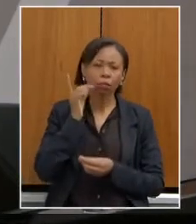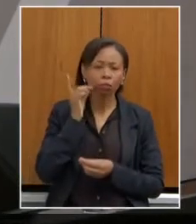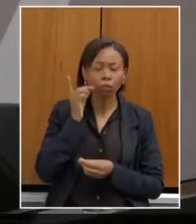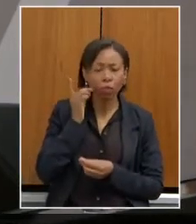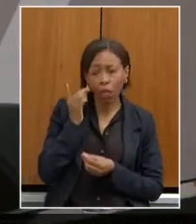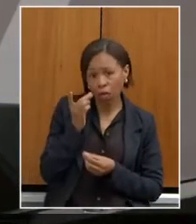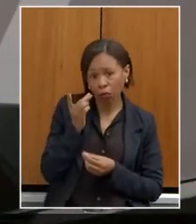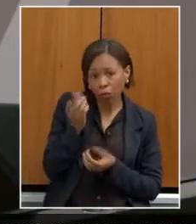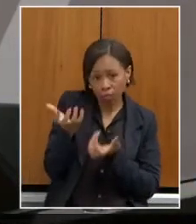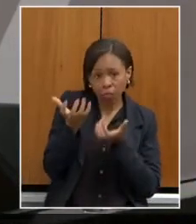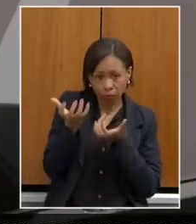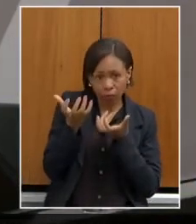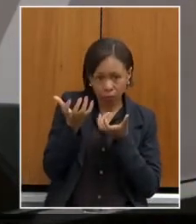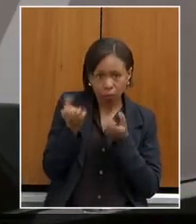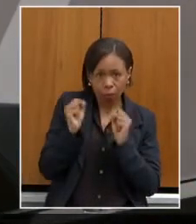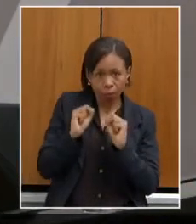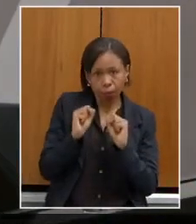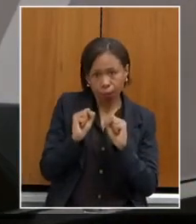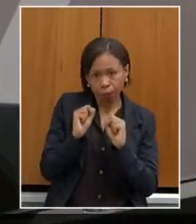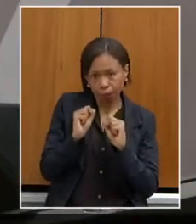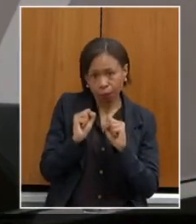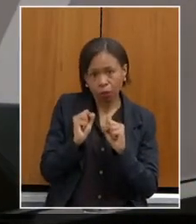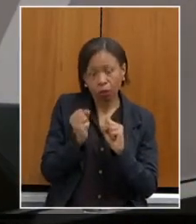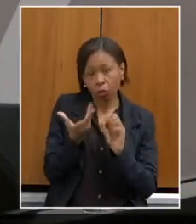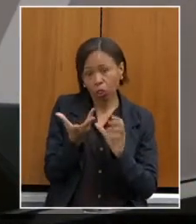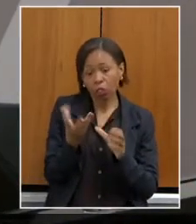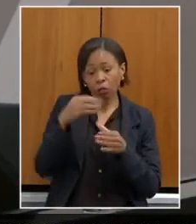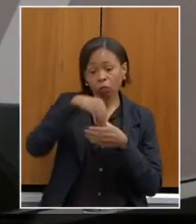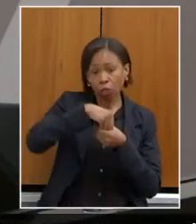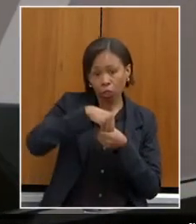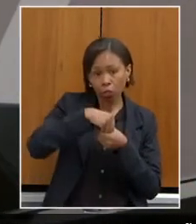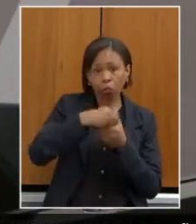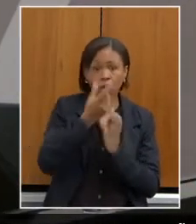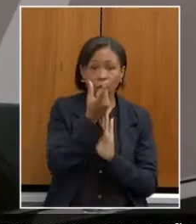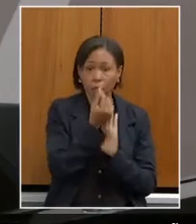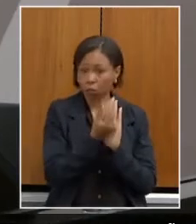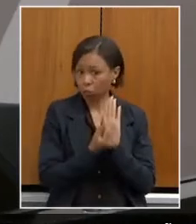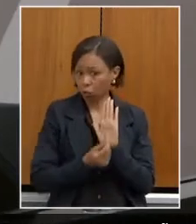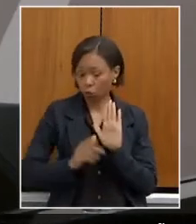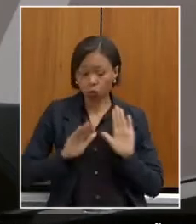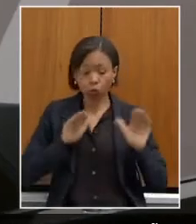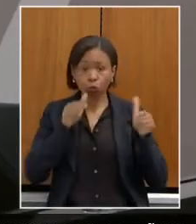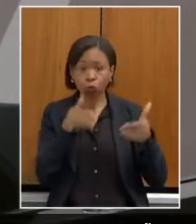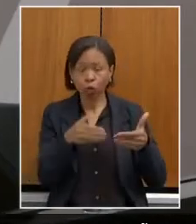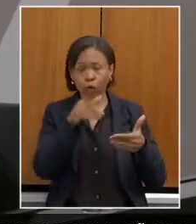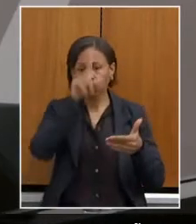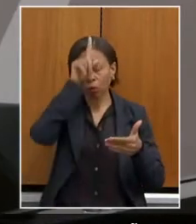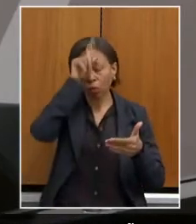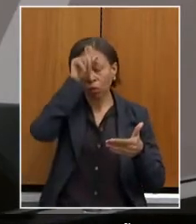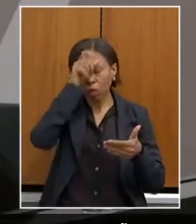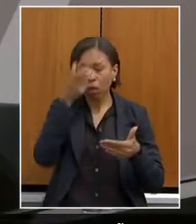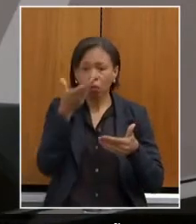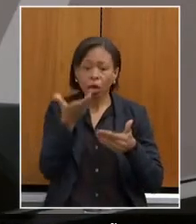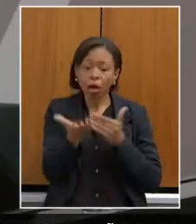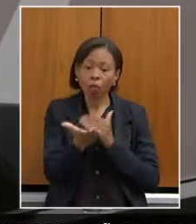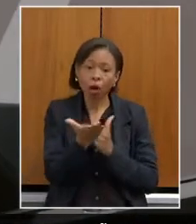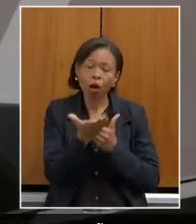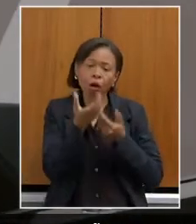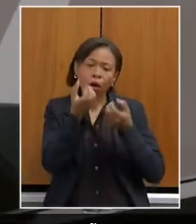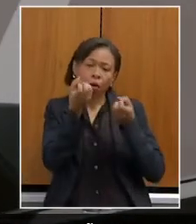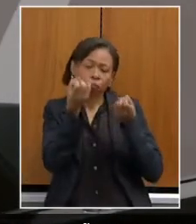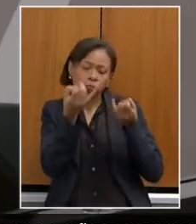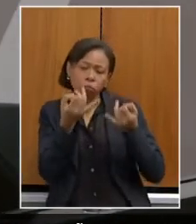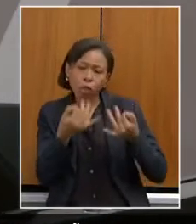podem colocar esse recurso que vai para o hospital e fica bem mais fácil de prestar conta de ser